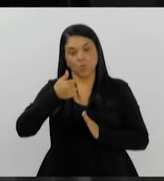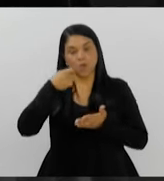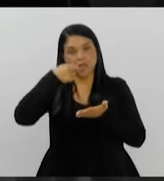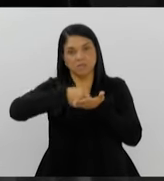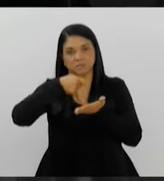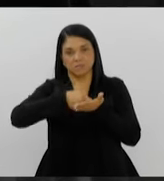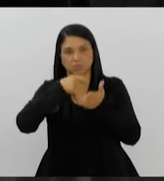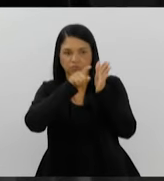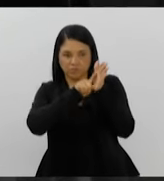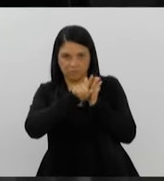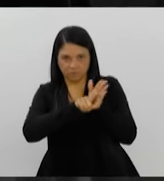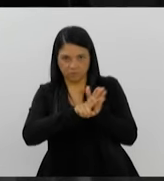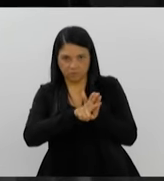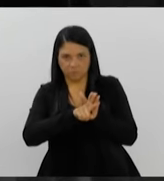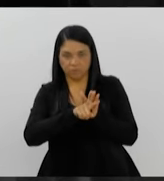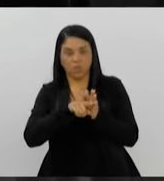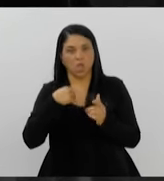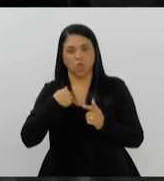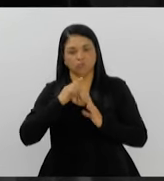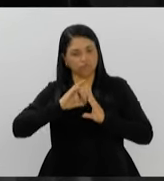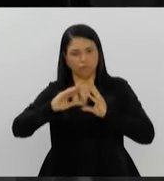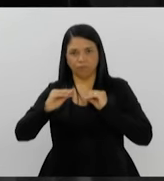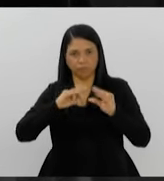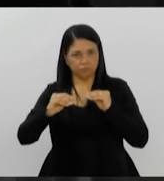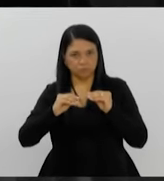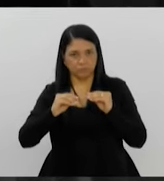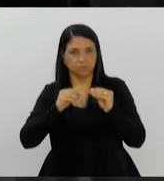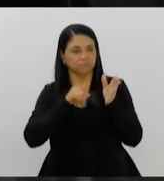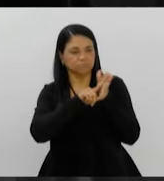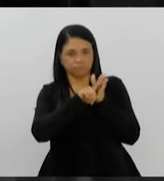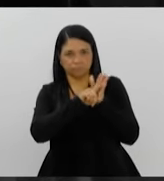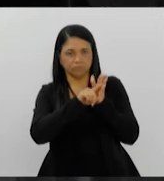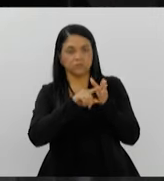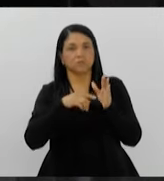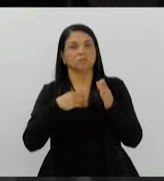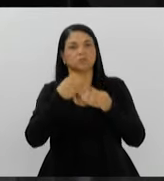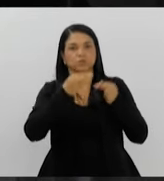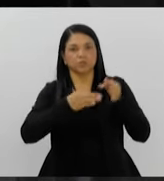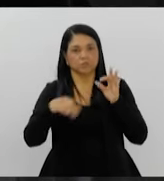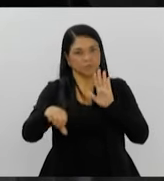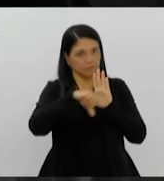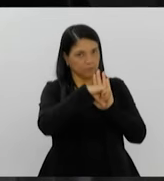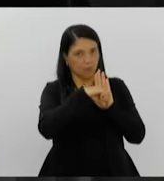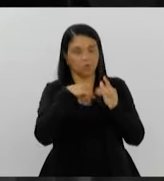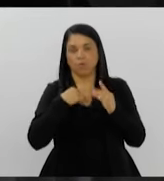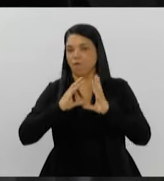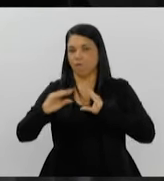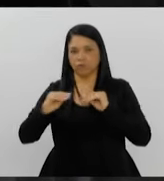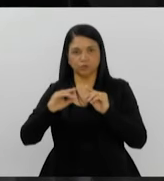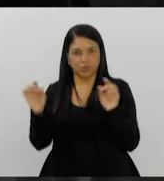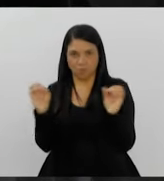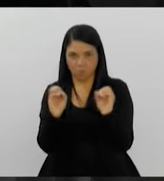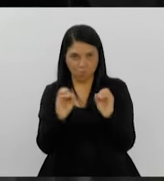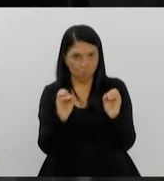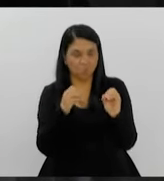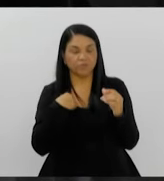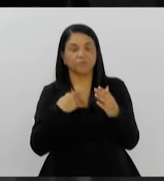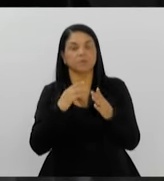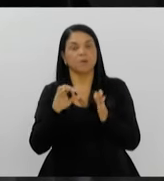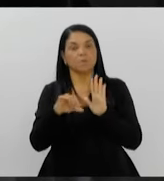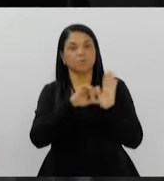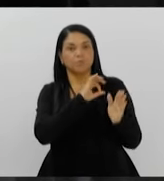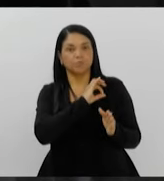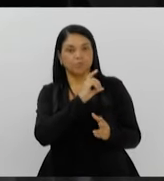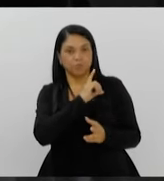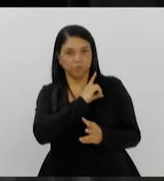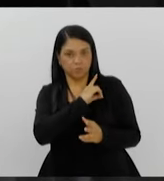apuração não fugirei da apuração na Justiça Criminal não fugirei da apuração da Polícia Civil